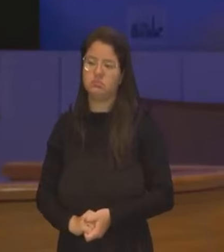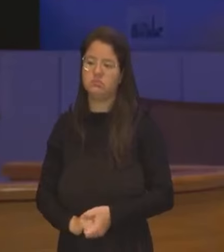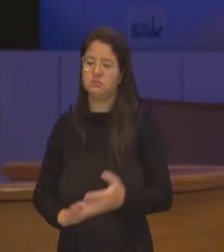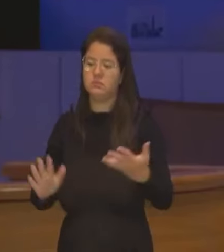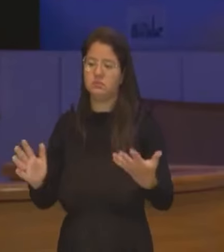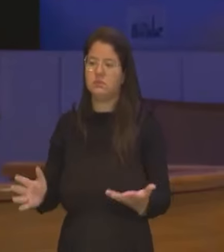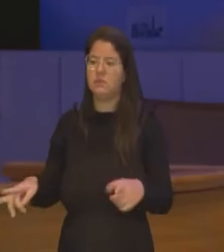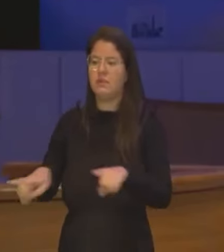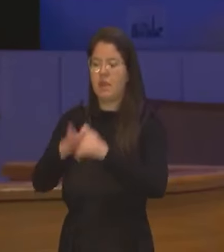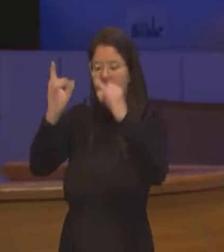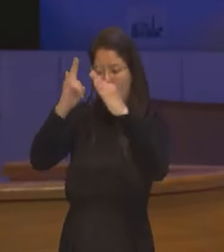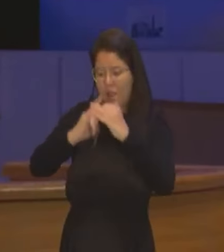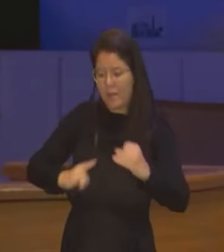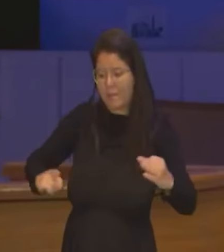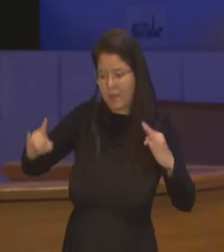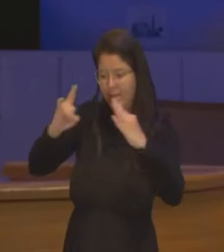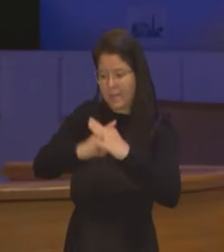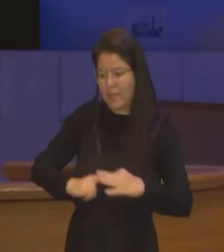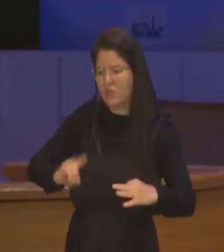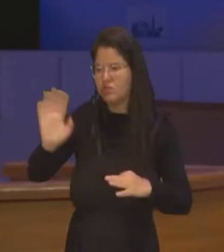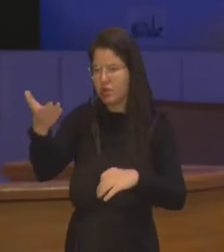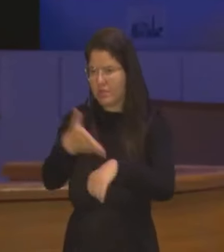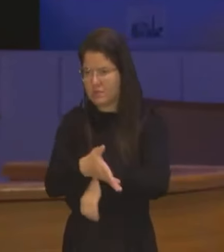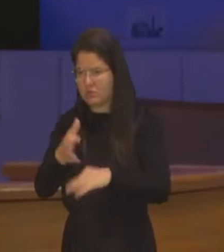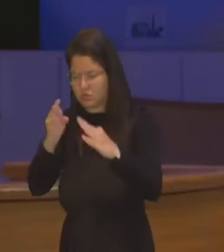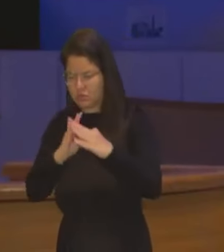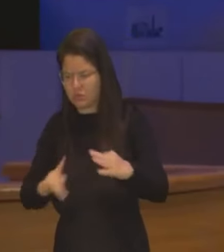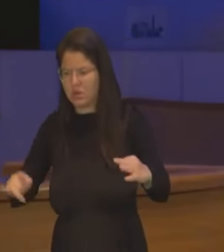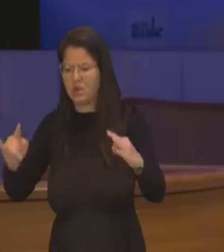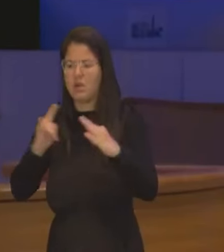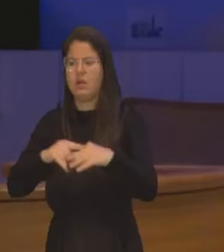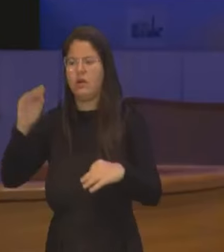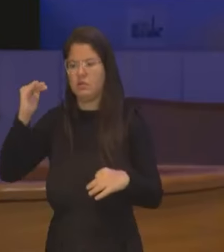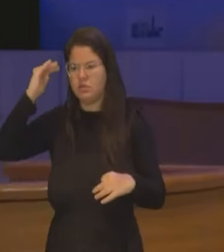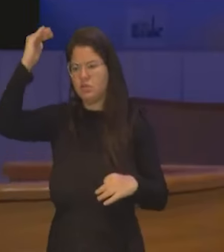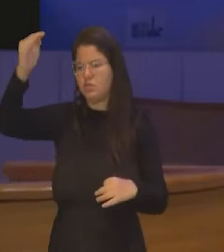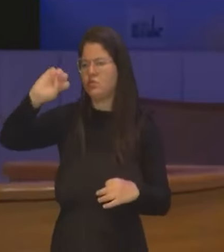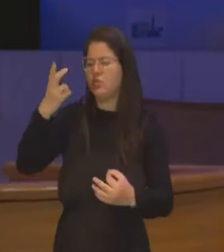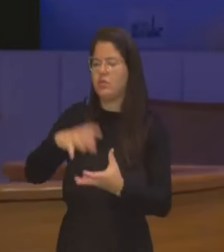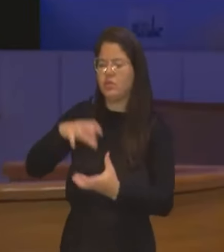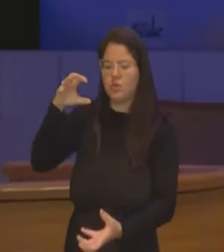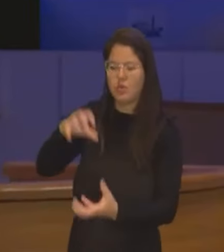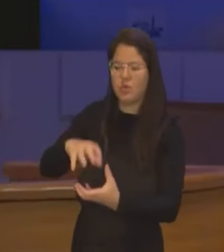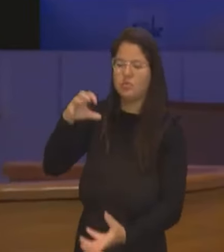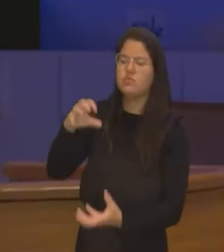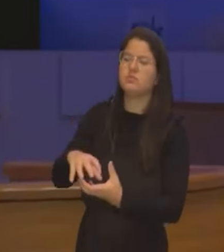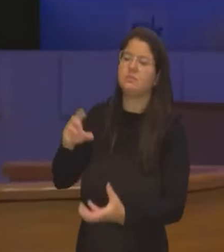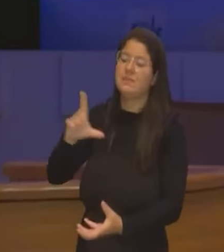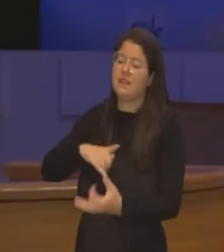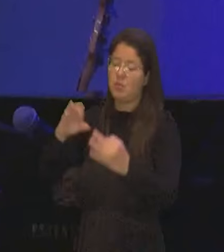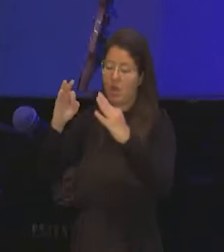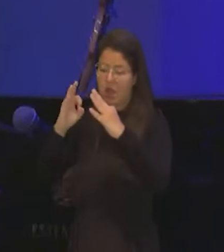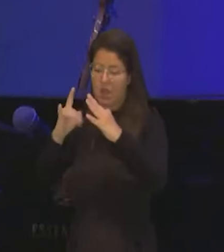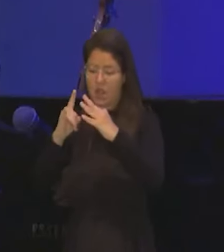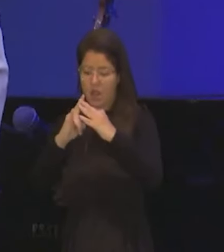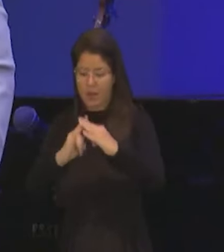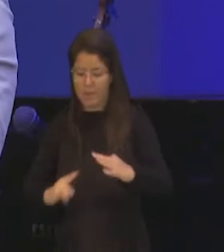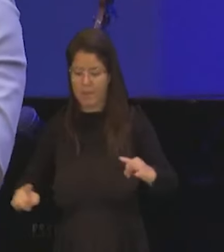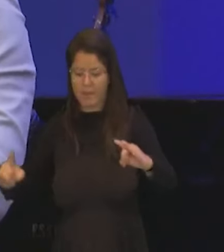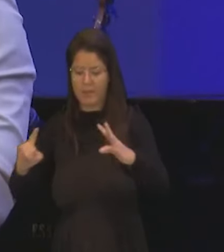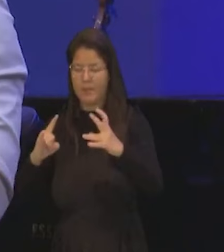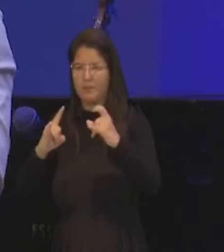Nos acampamentos, e você já participou de acampamento, você que é já adulto, ancião, no acampamento, aquela